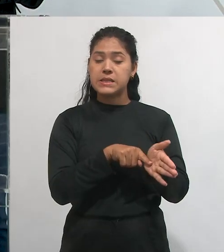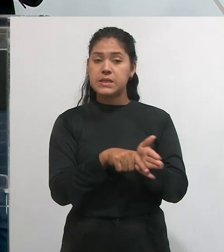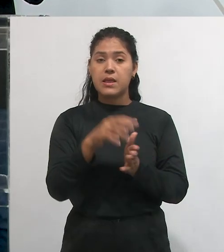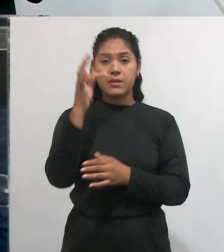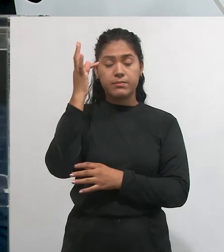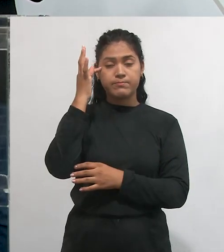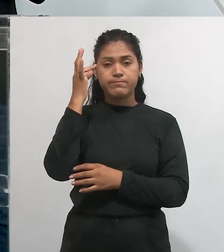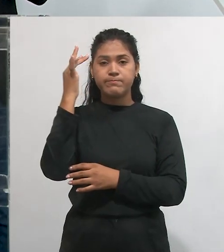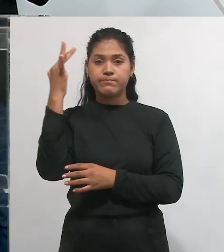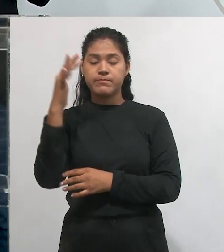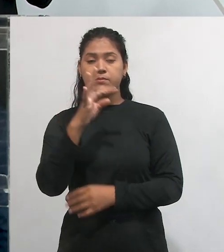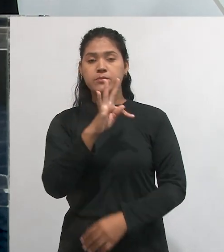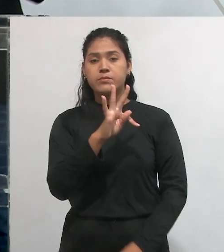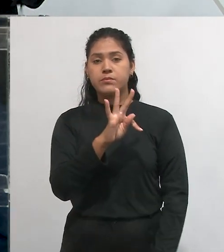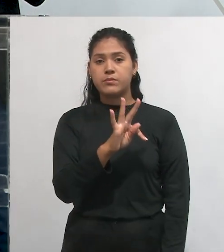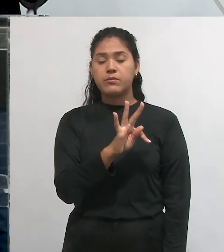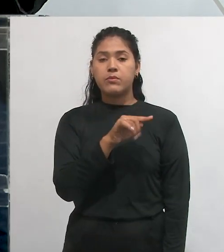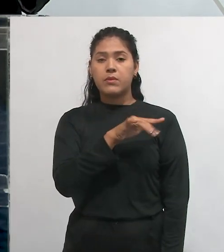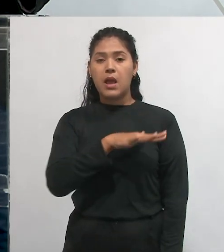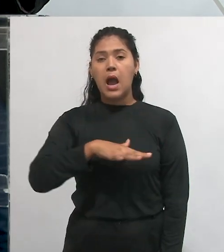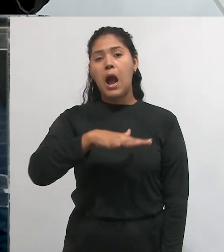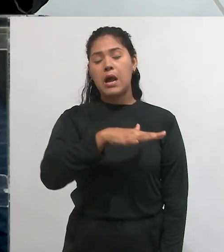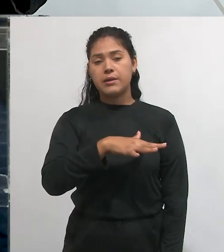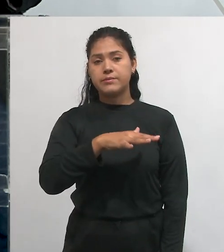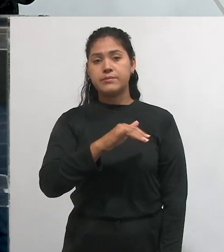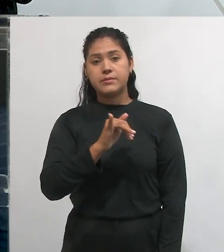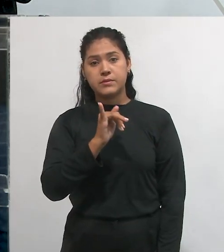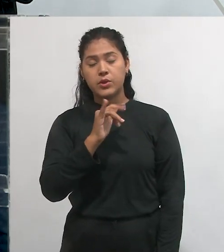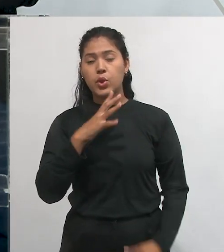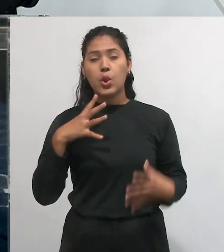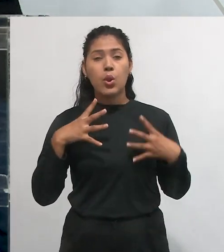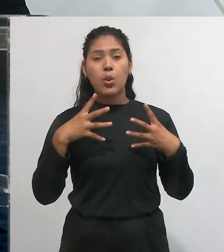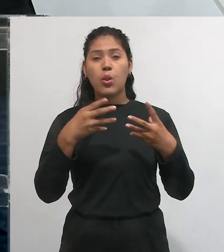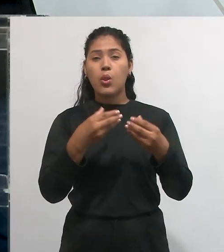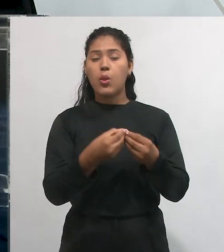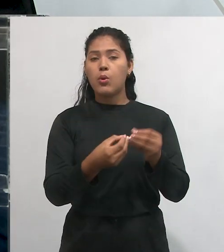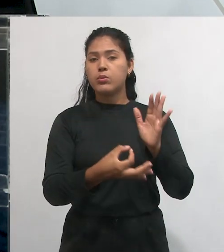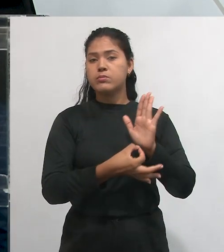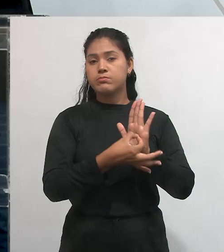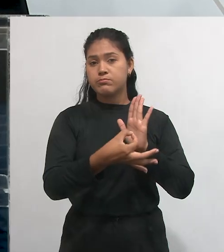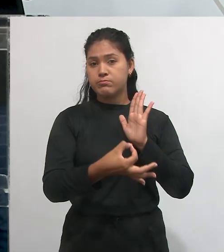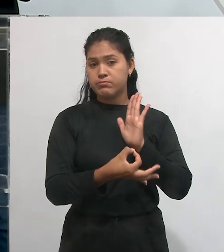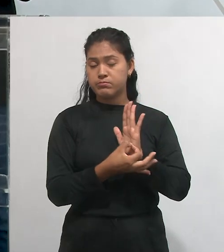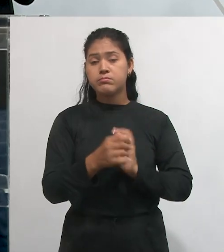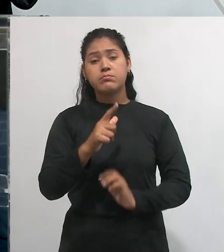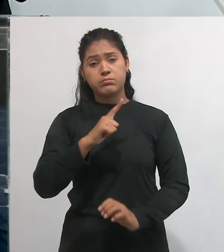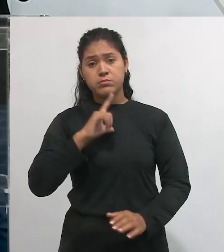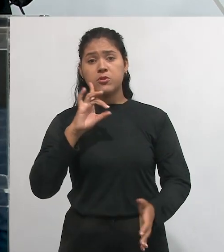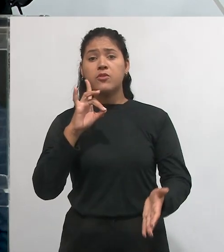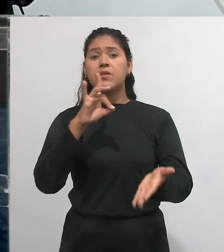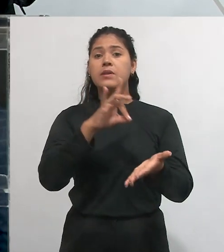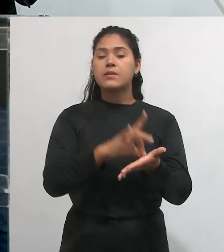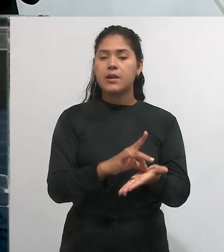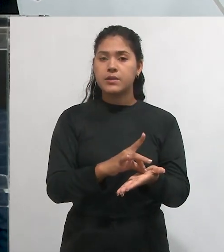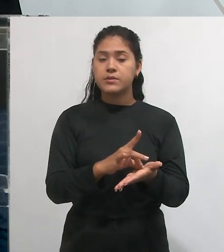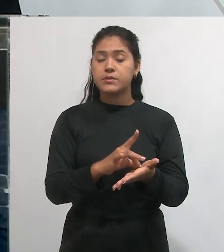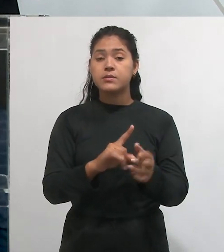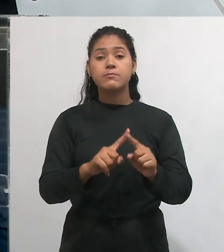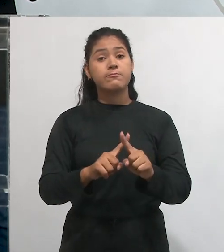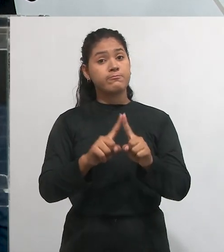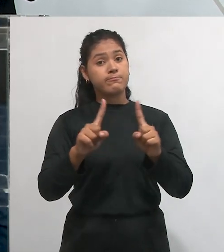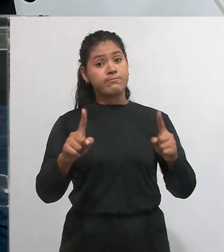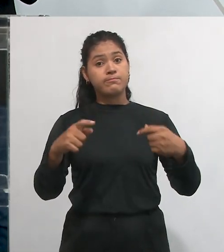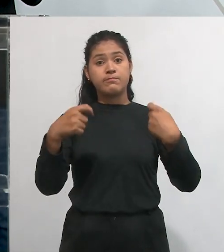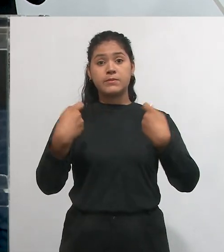realmente todo discurso é verdadeiro. Então tem que elaborar o melhor discurso, a melhor narrativa, e a